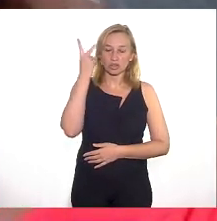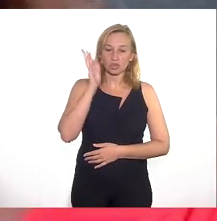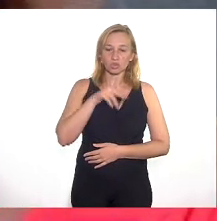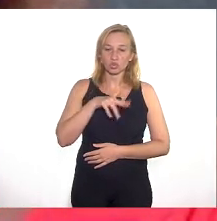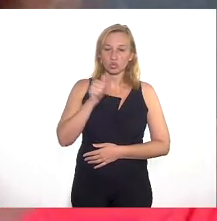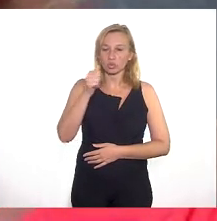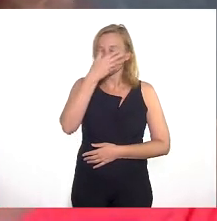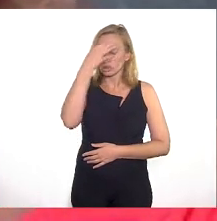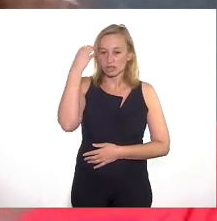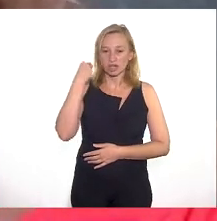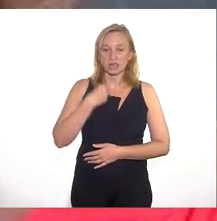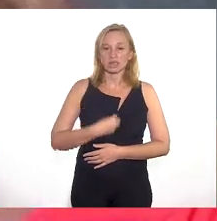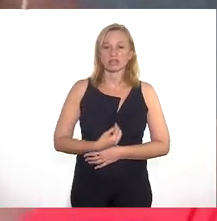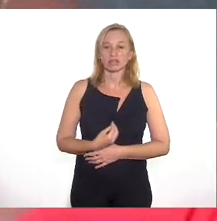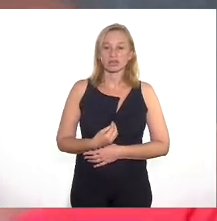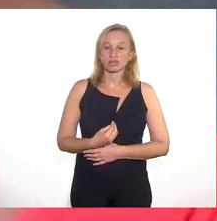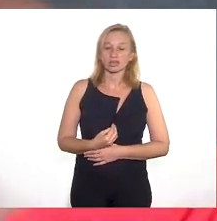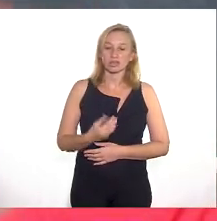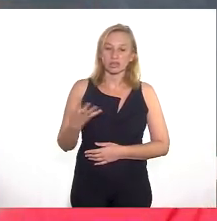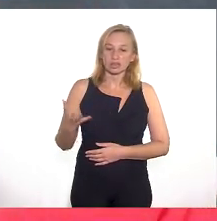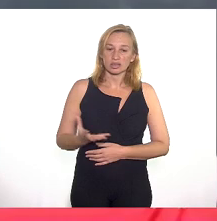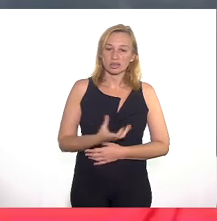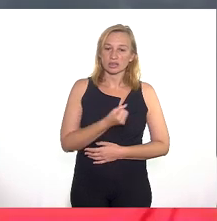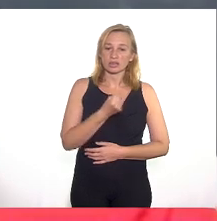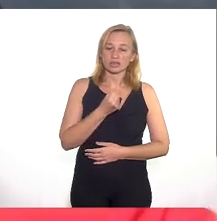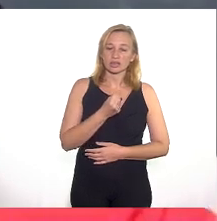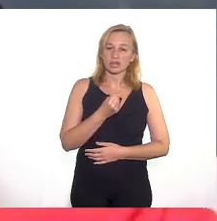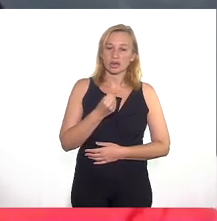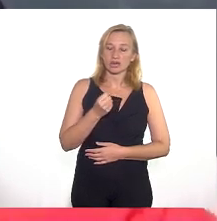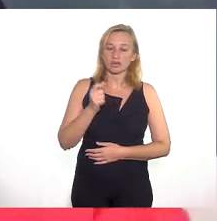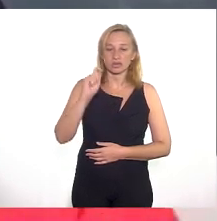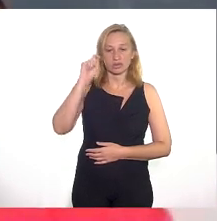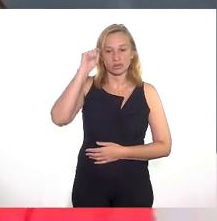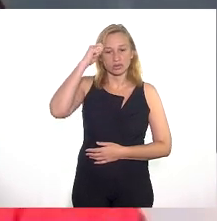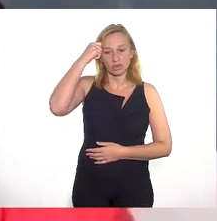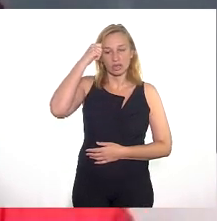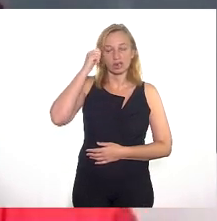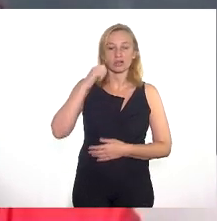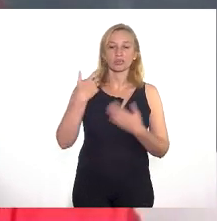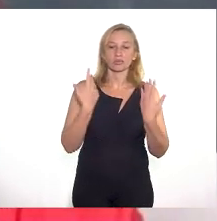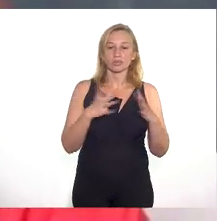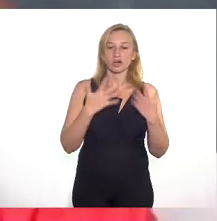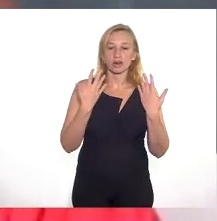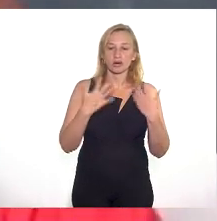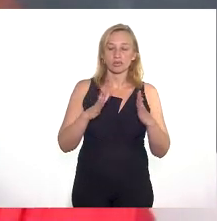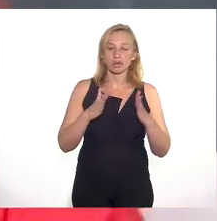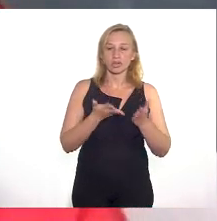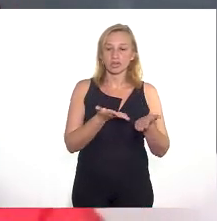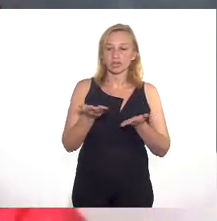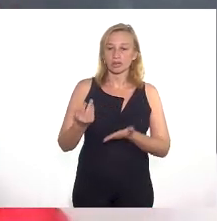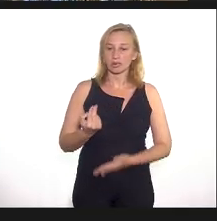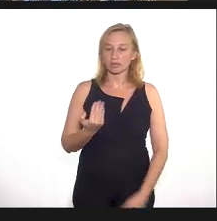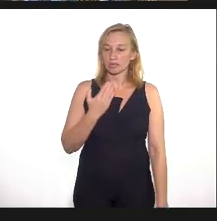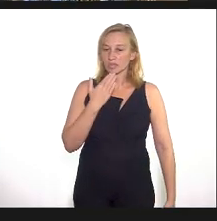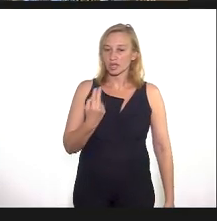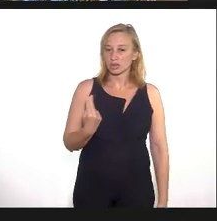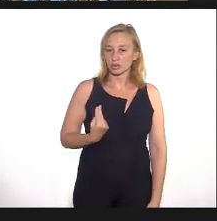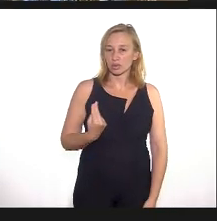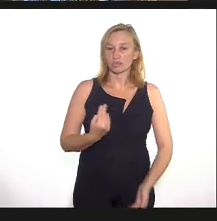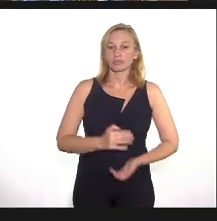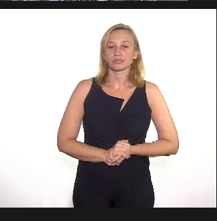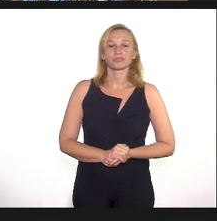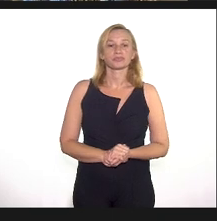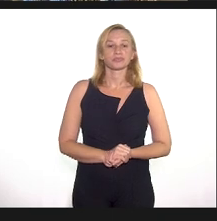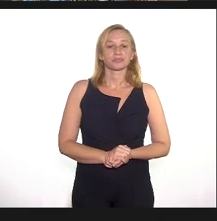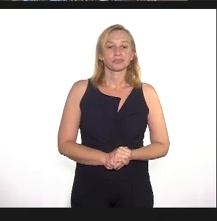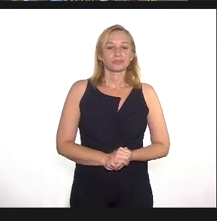esqueceremos jamais. Salve o Almirante Negro. Parabéns aos autores, reitero o pedido de coautoria, se possível.